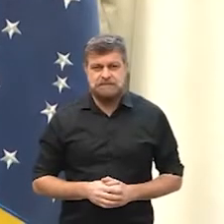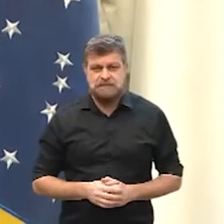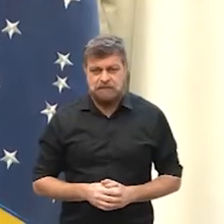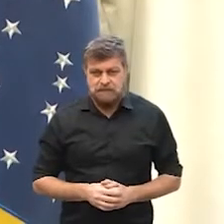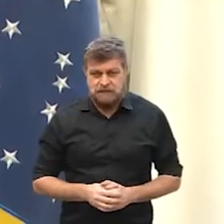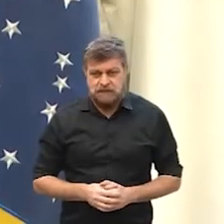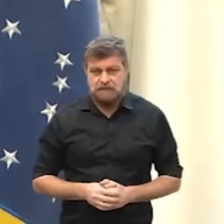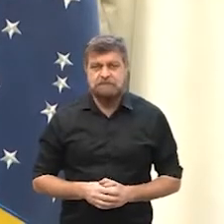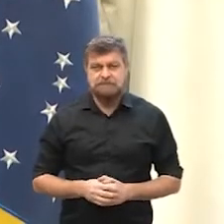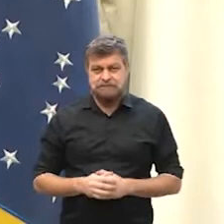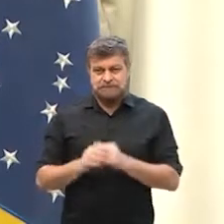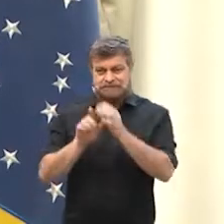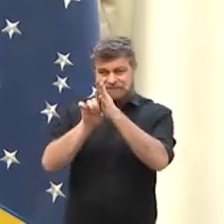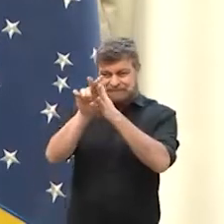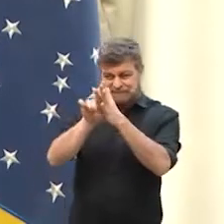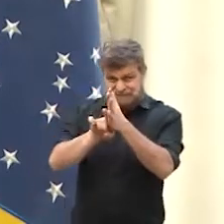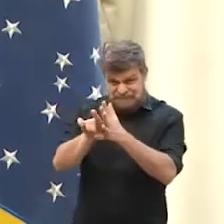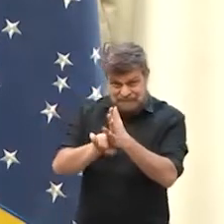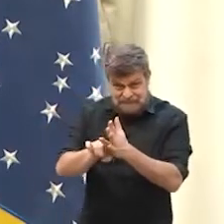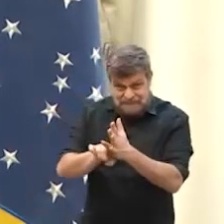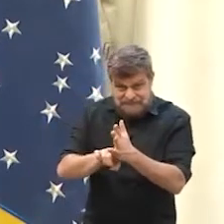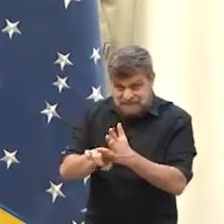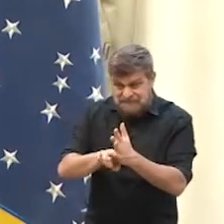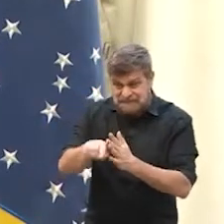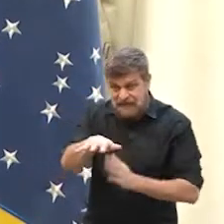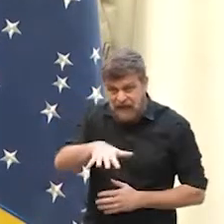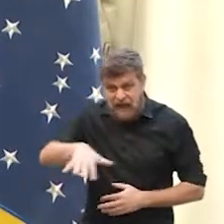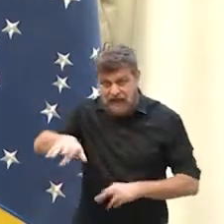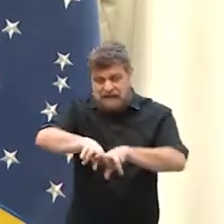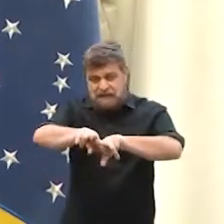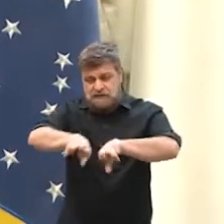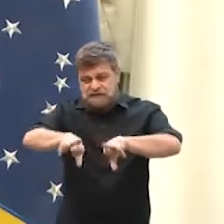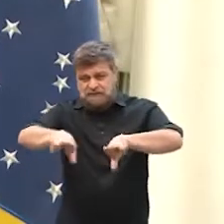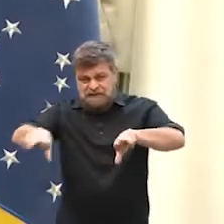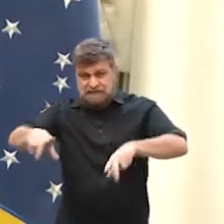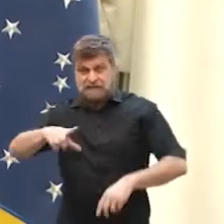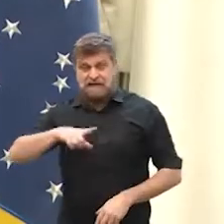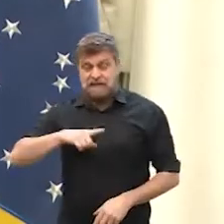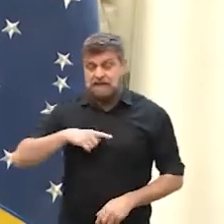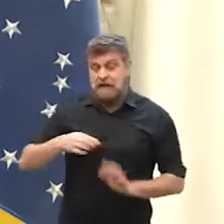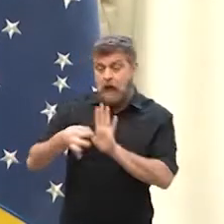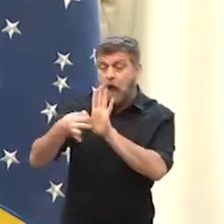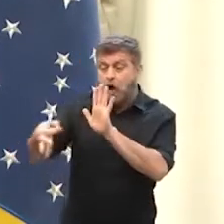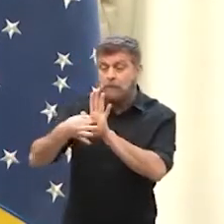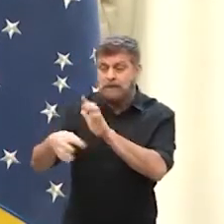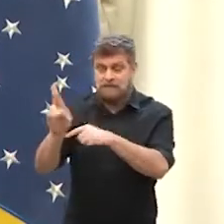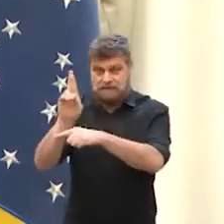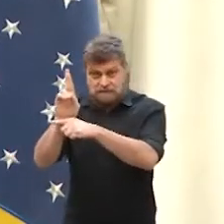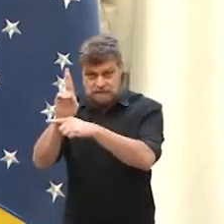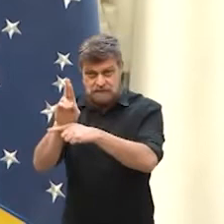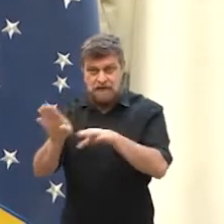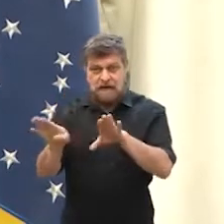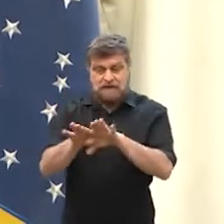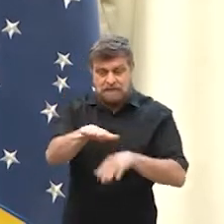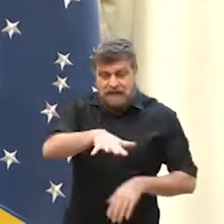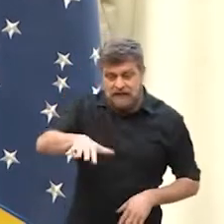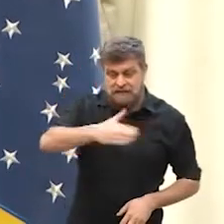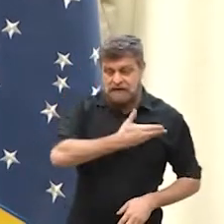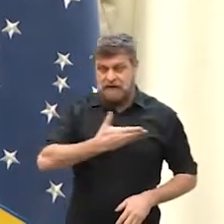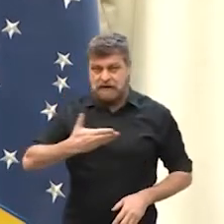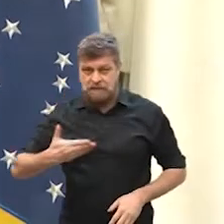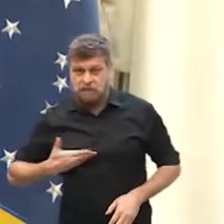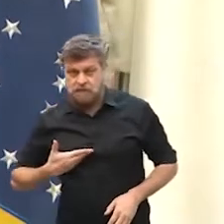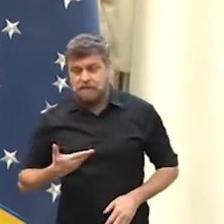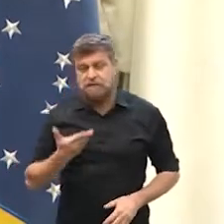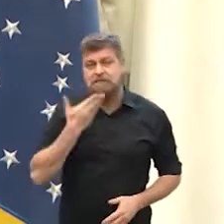Fazer um levantamento junto aos diferentes segmentos e ouvir especialistas e representantes do poder público para